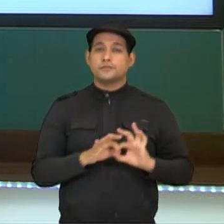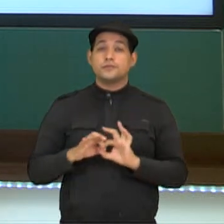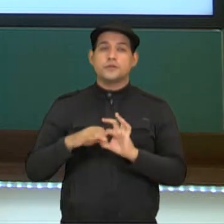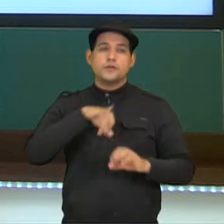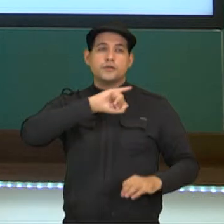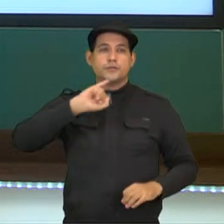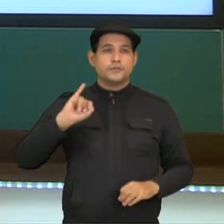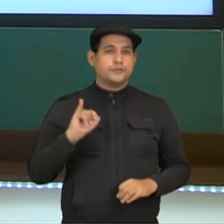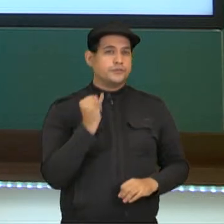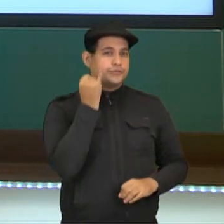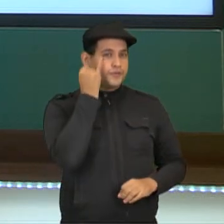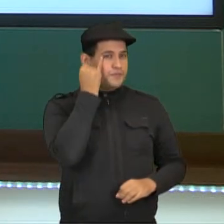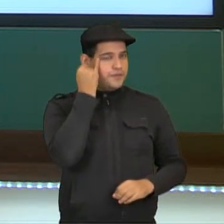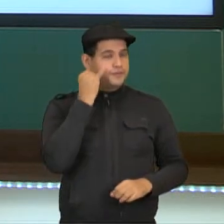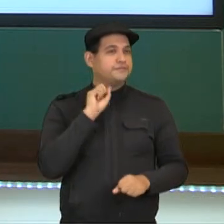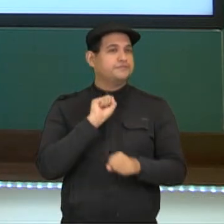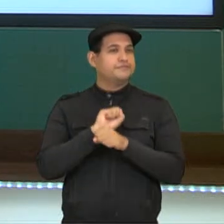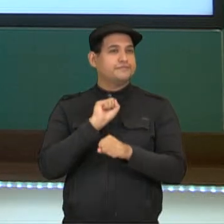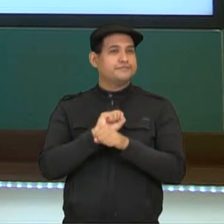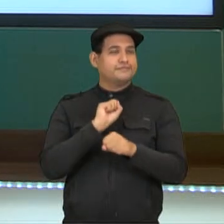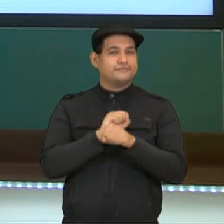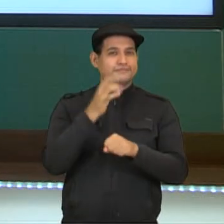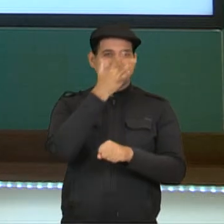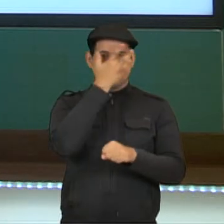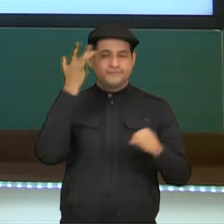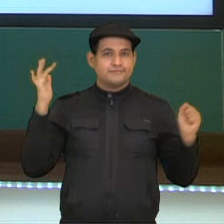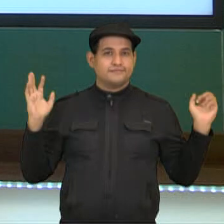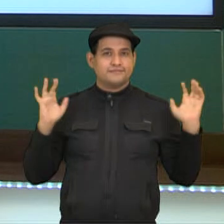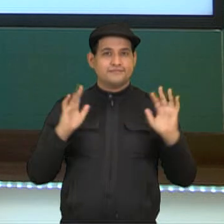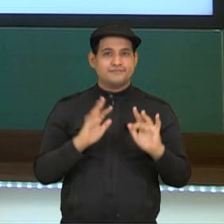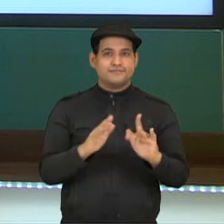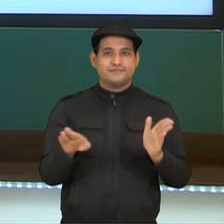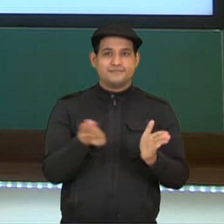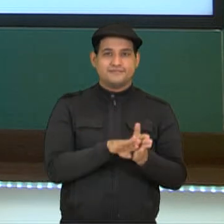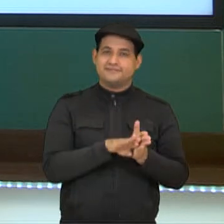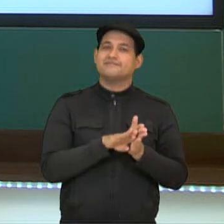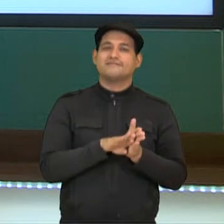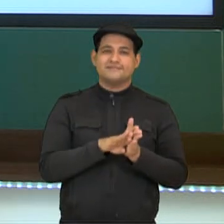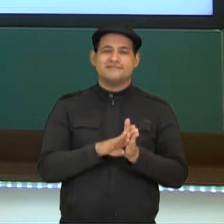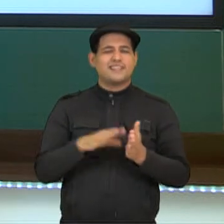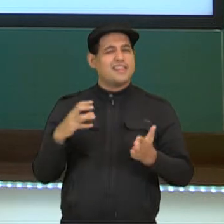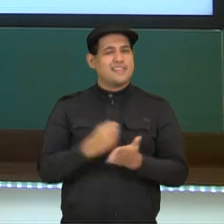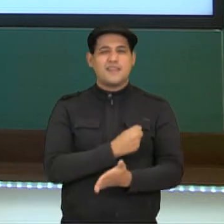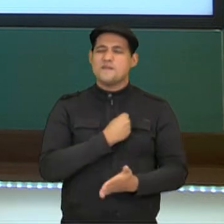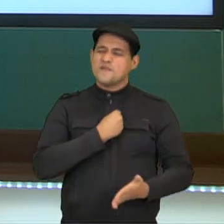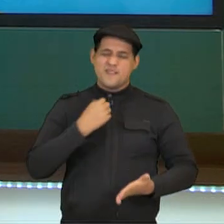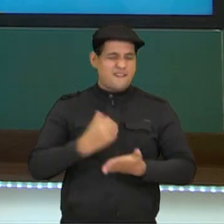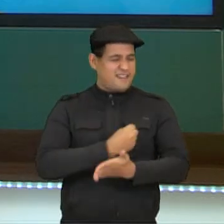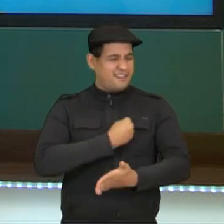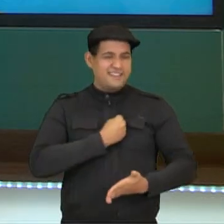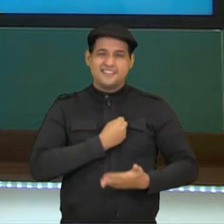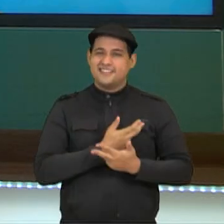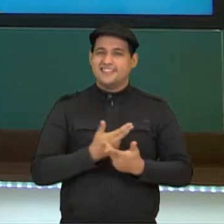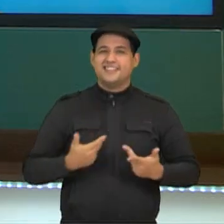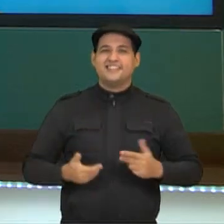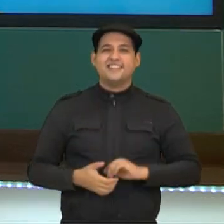Tóquio, né, aguardando aí pelos atletas e pelas conquistas, que batam muitos e muitos recordes.